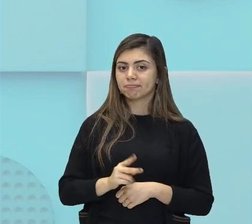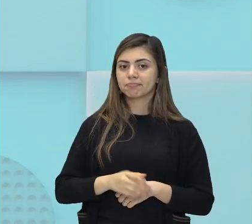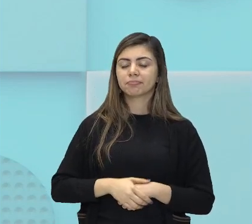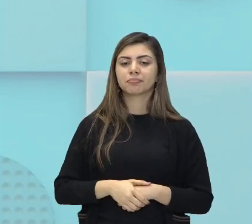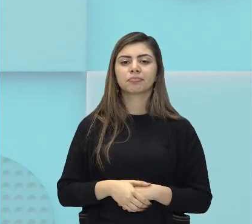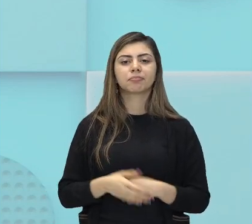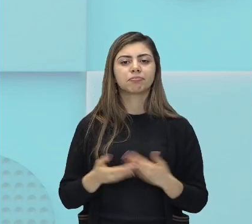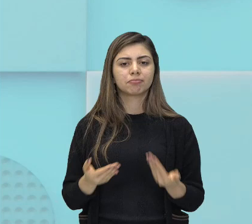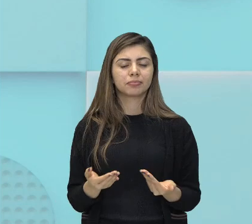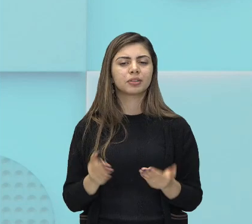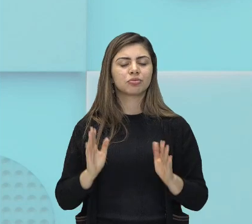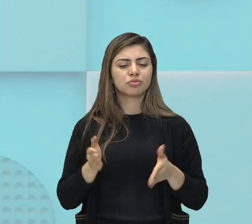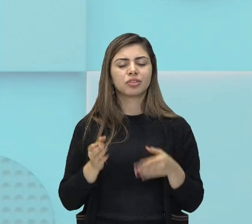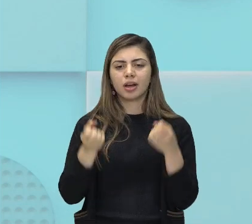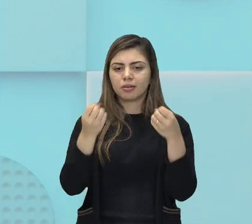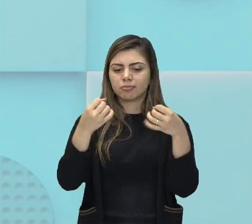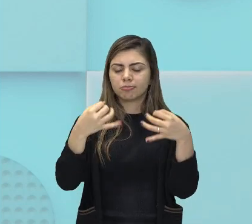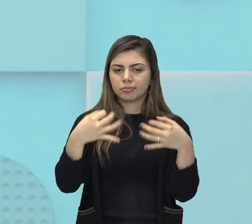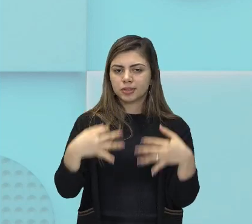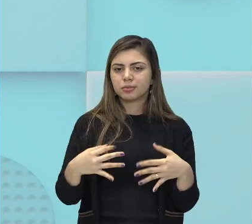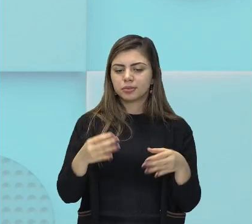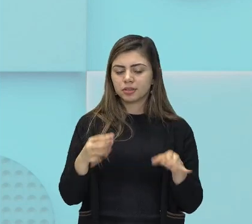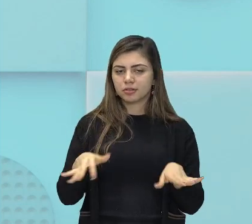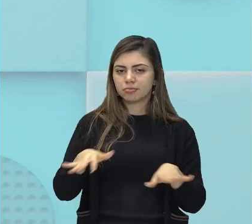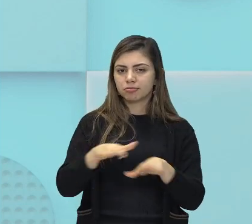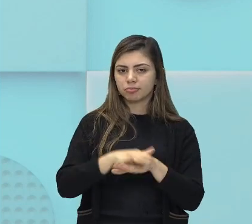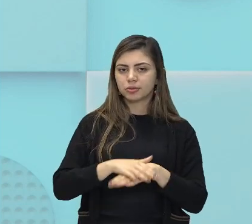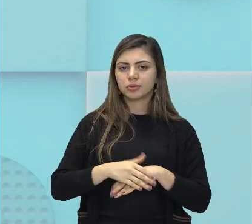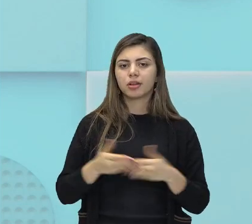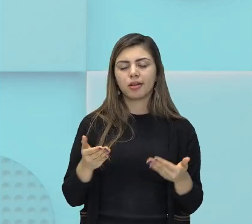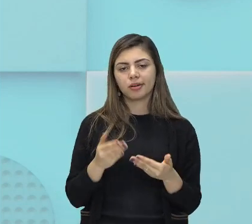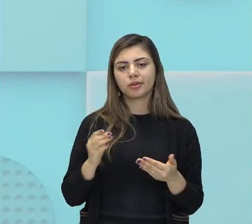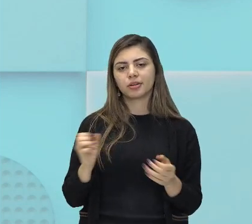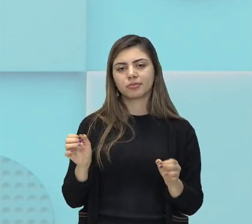E como não há nada mais a ser explicado, a gente vai